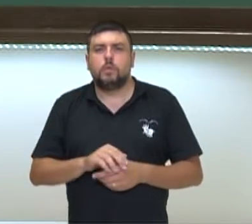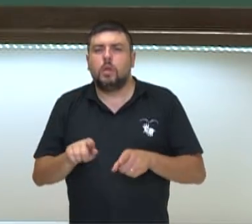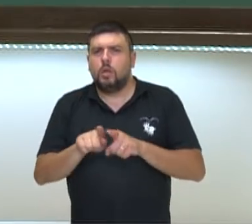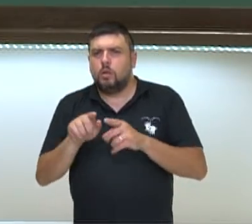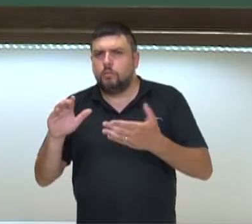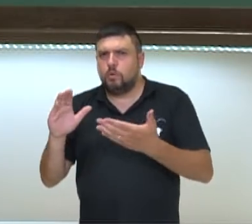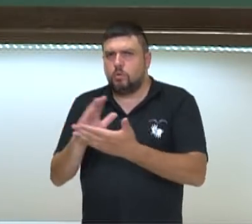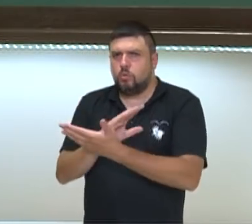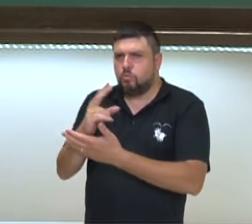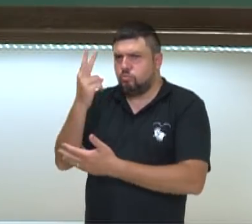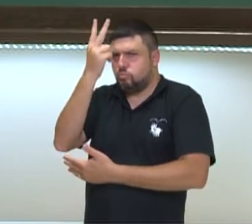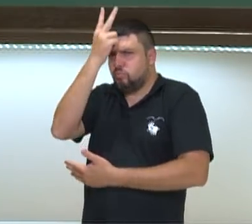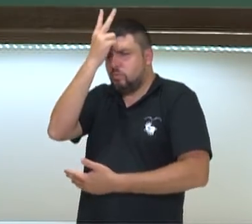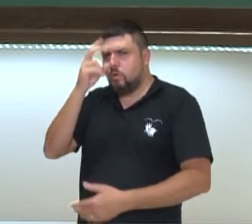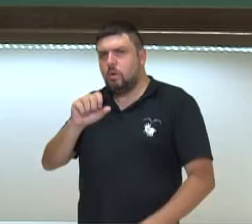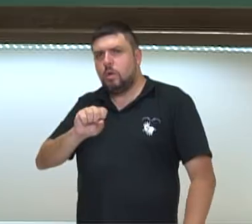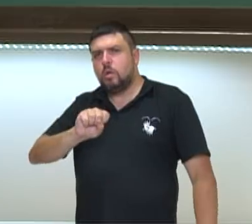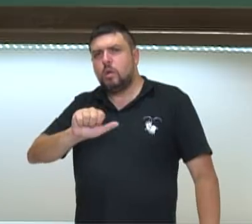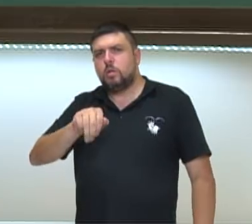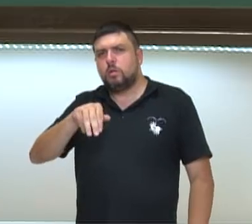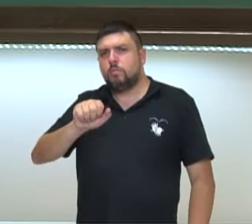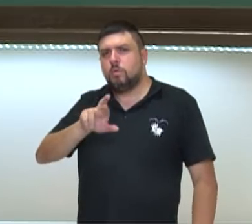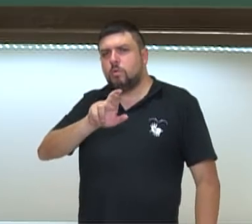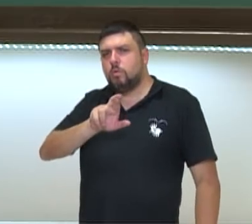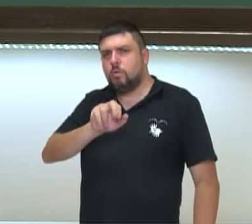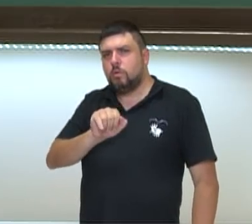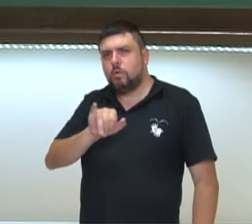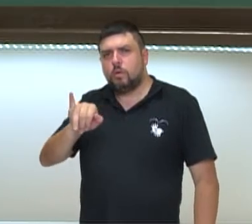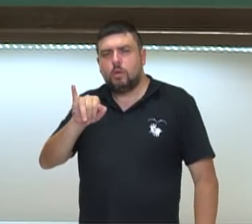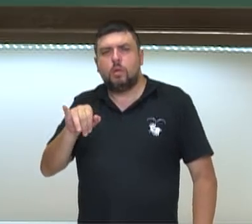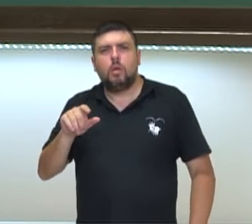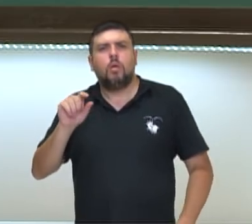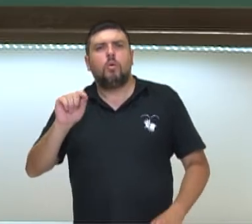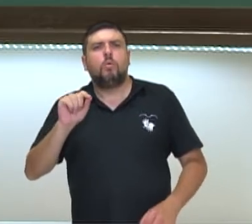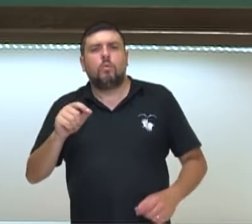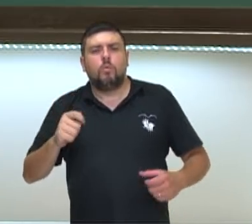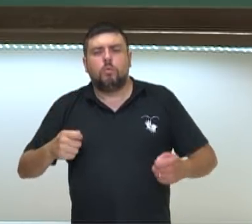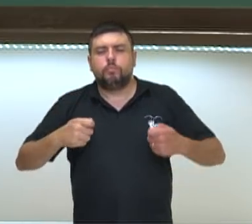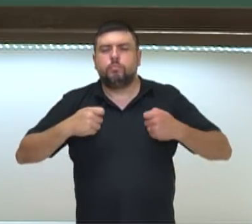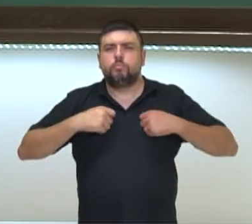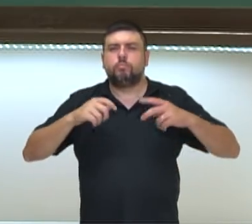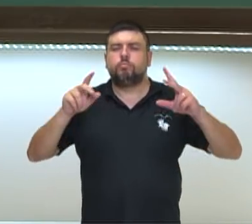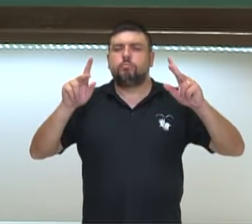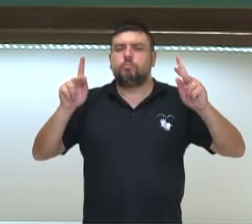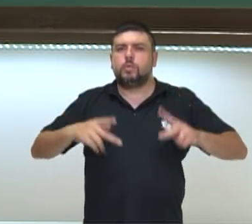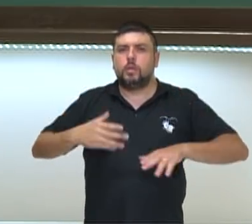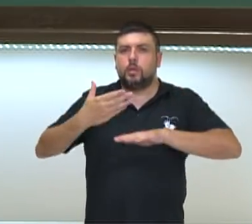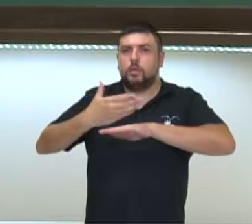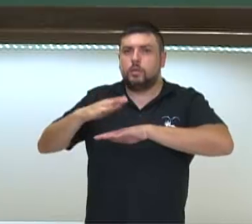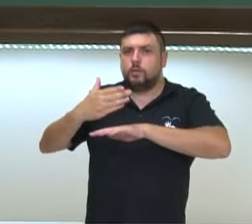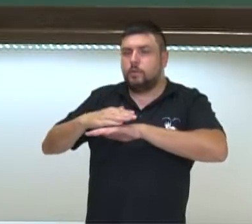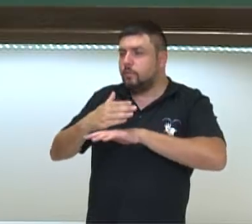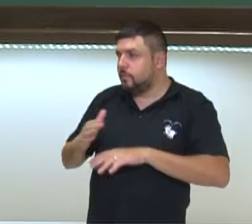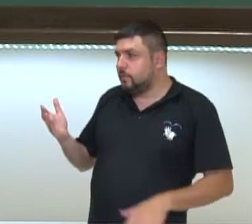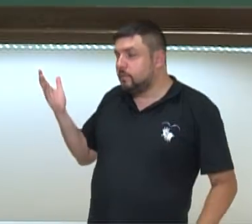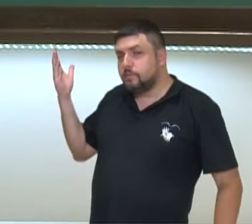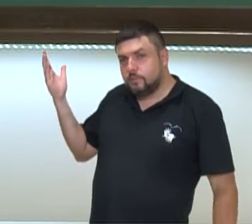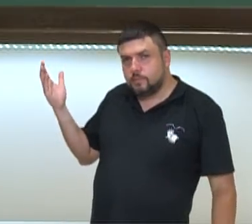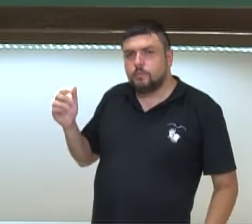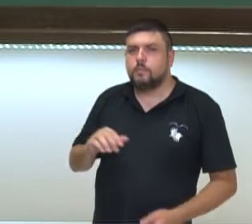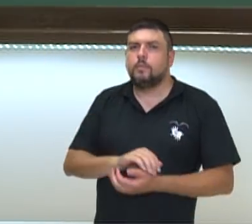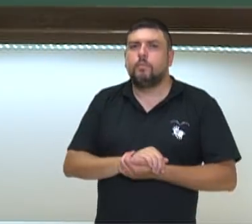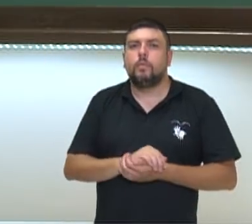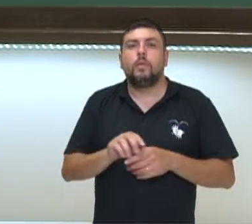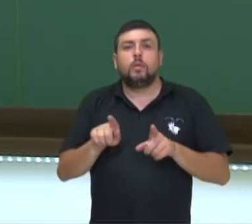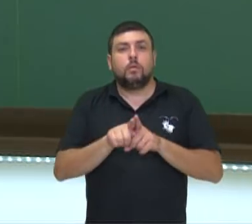Ikebana, assim como o origami, para se acalmar, para entrar no estado de harmonia. E também aos deuses e